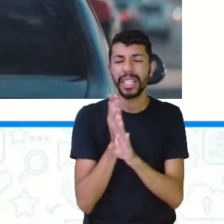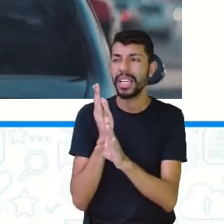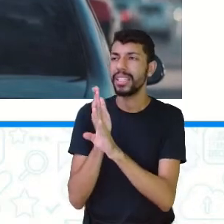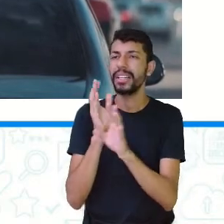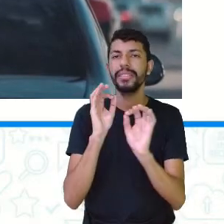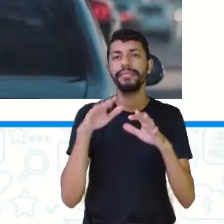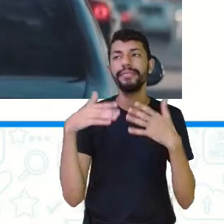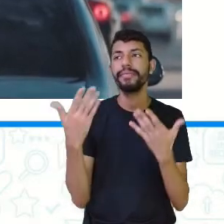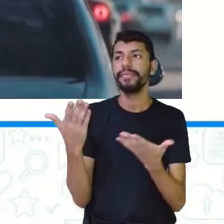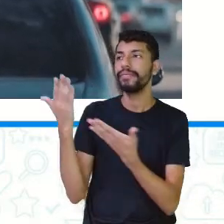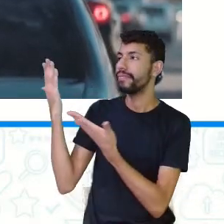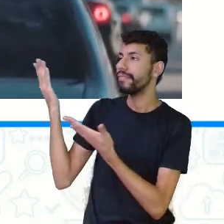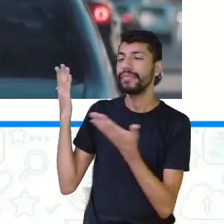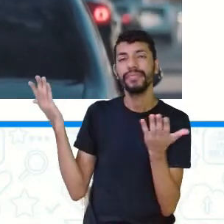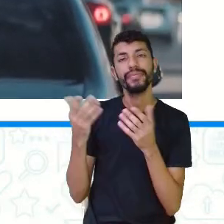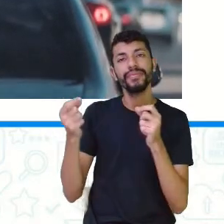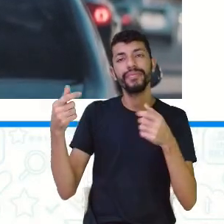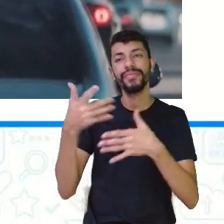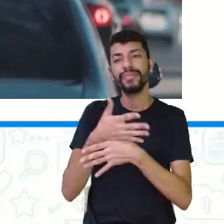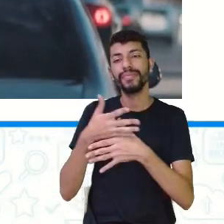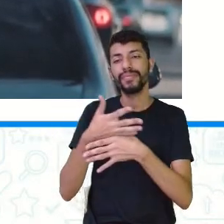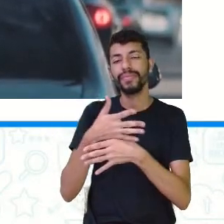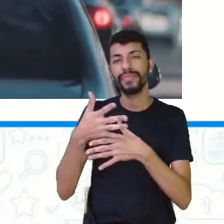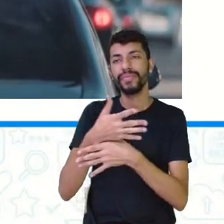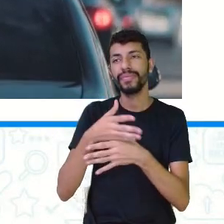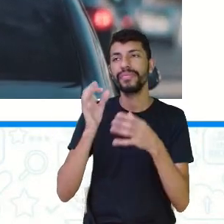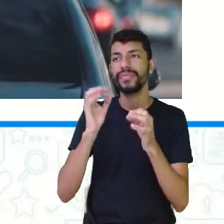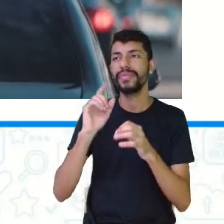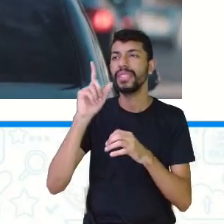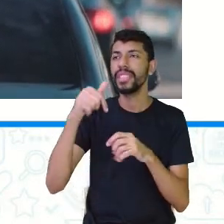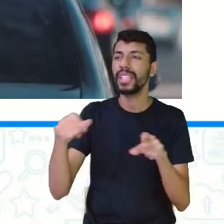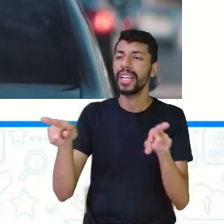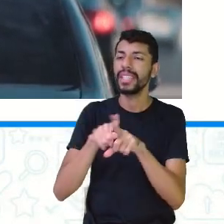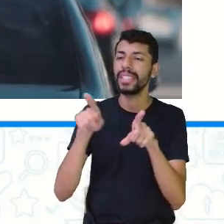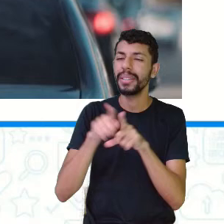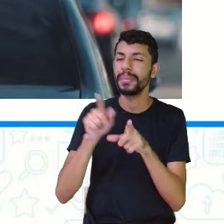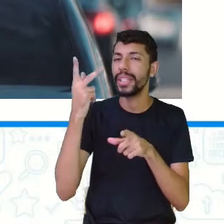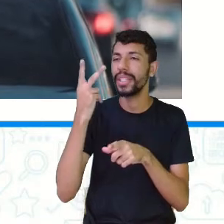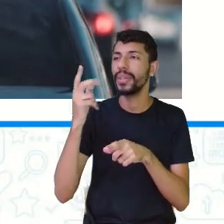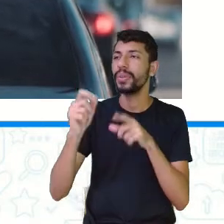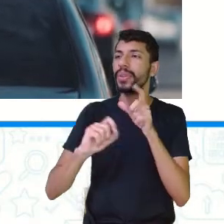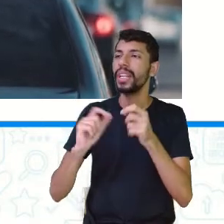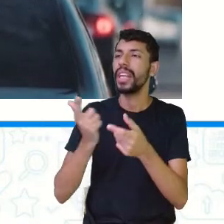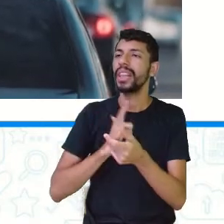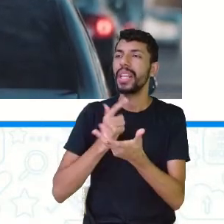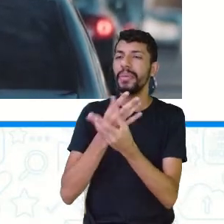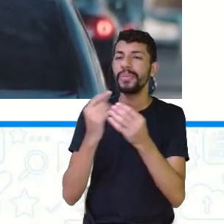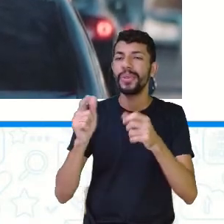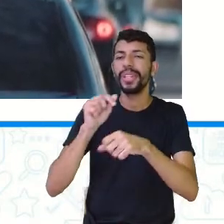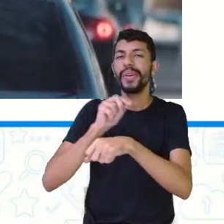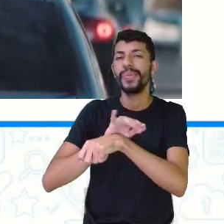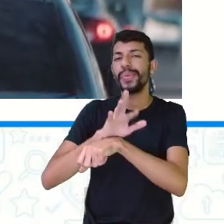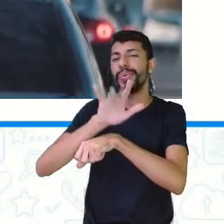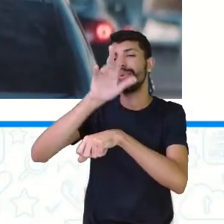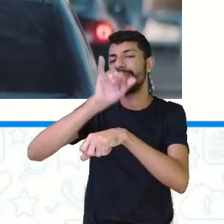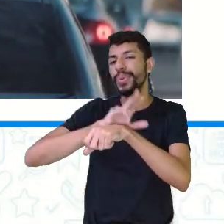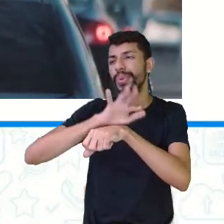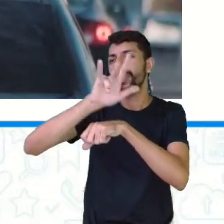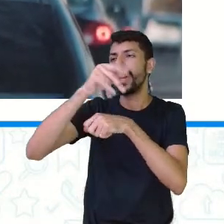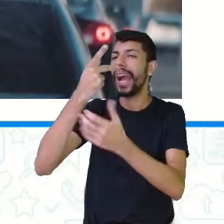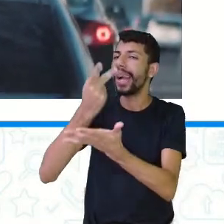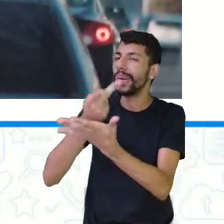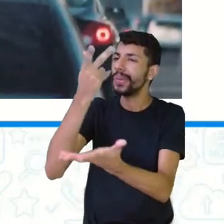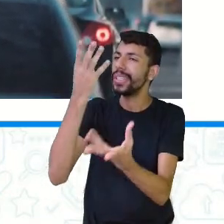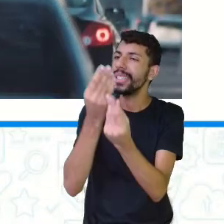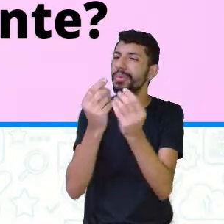nós temos uma cidade, nós temos um centro urbano, e que é muito comum sair muita fumaça também aí dos carros,